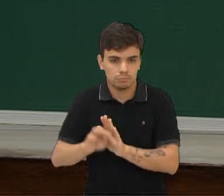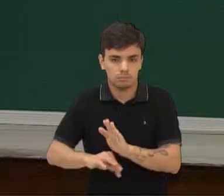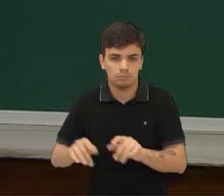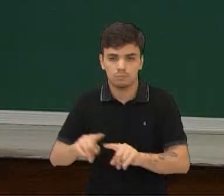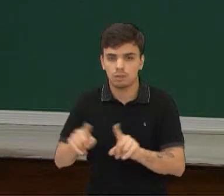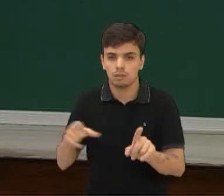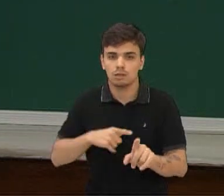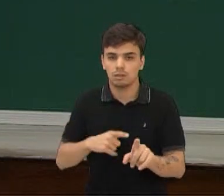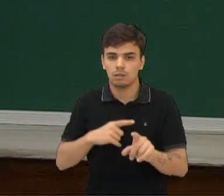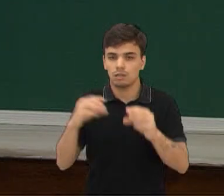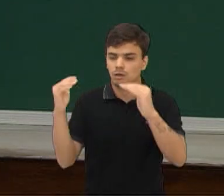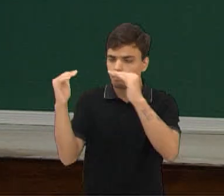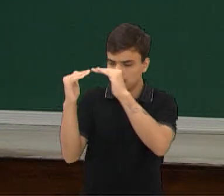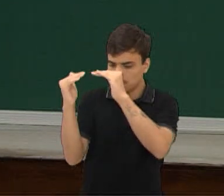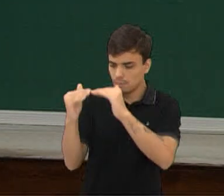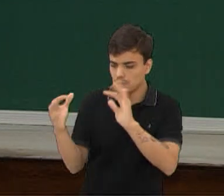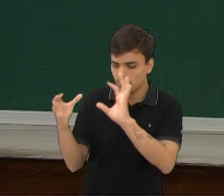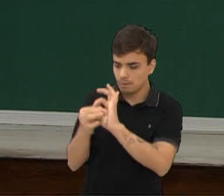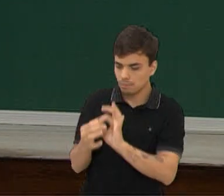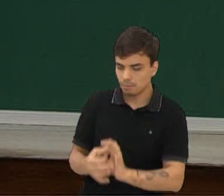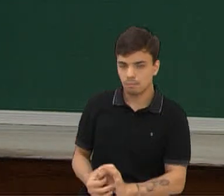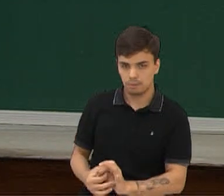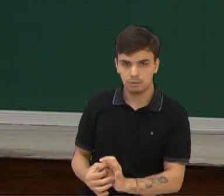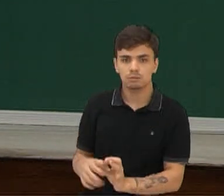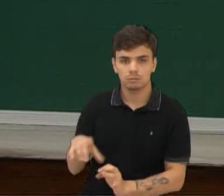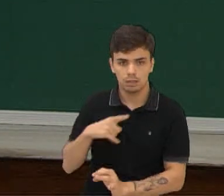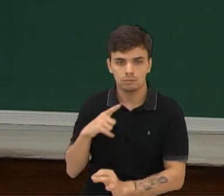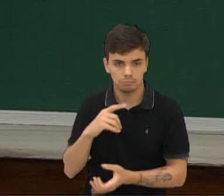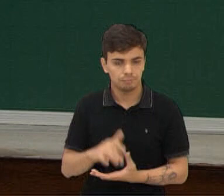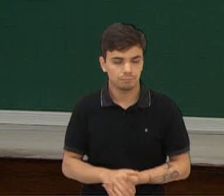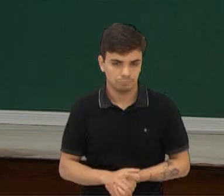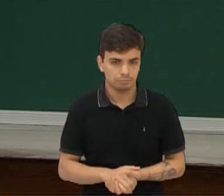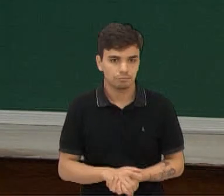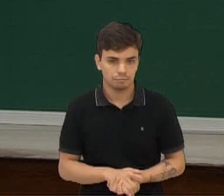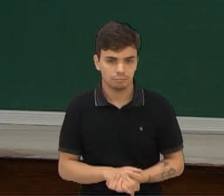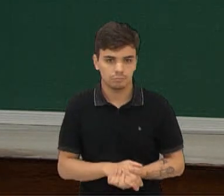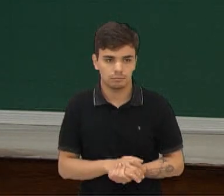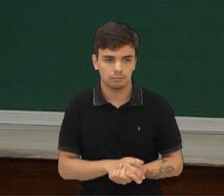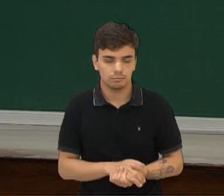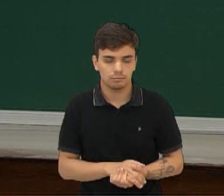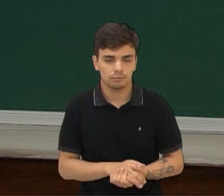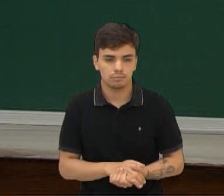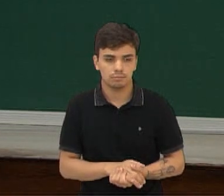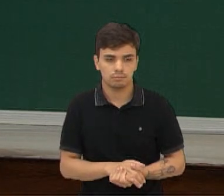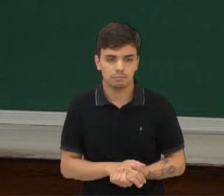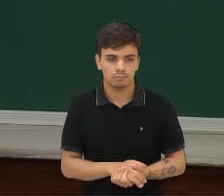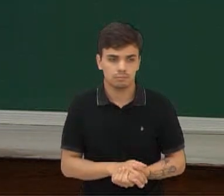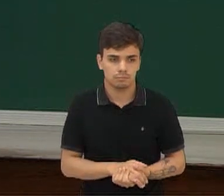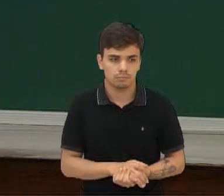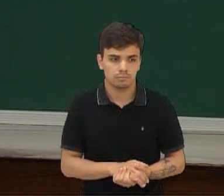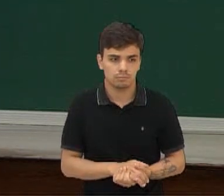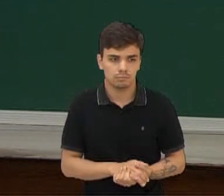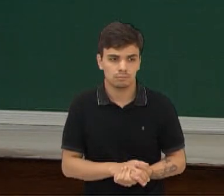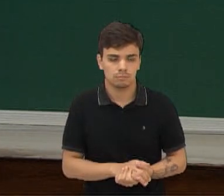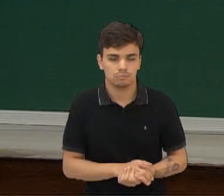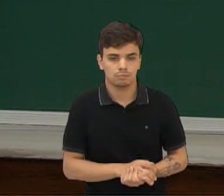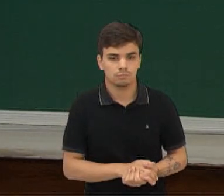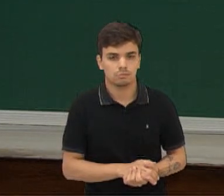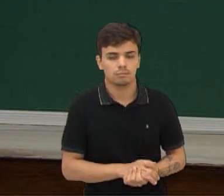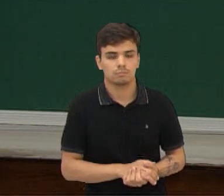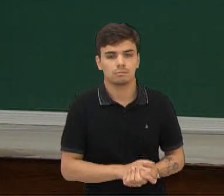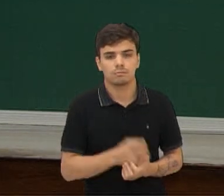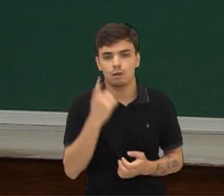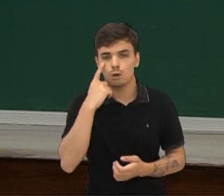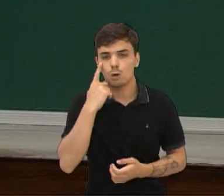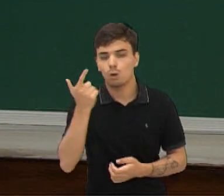ligado pelos conectivos, são os conectores ali, né? Estão ligando as ideias, tá bom? Olha um outro aqui,